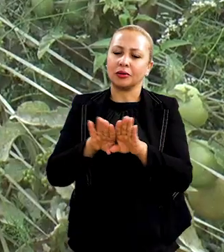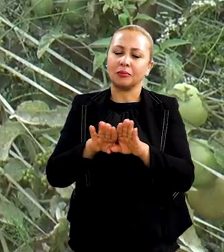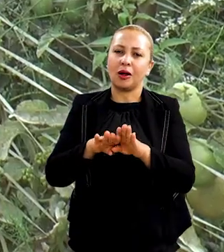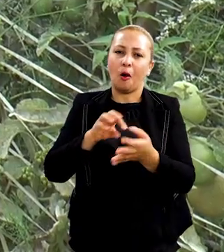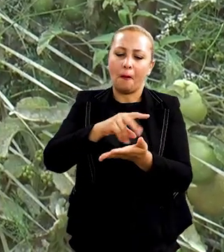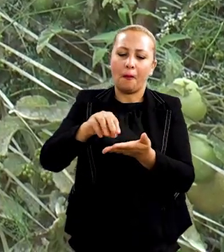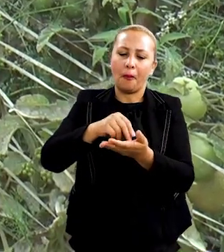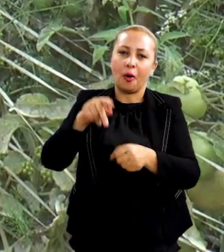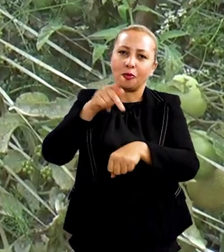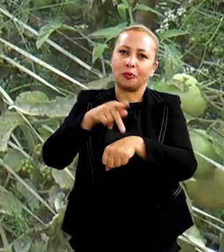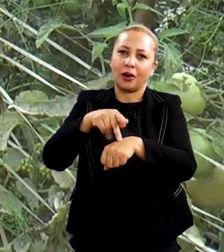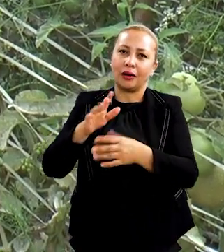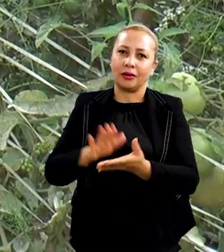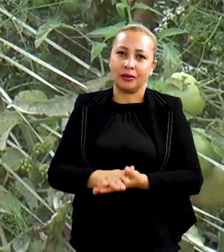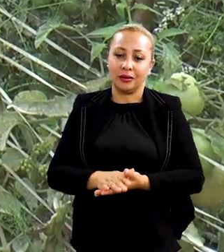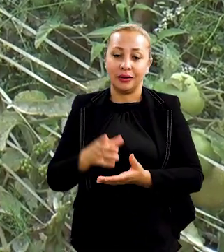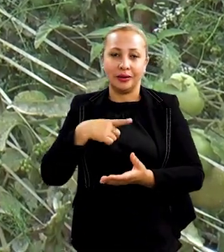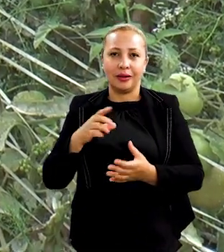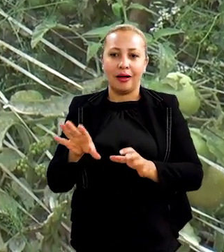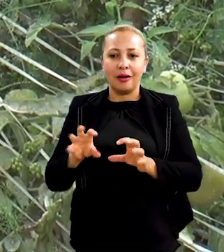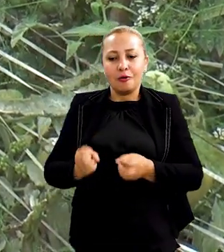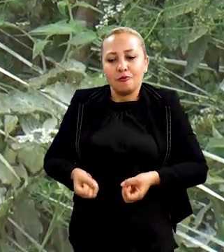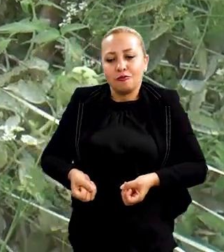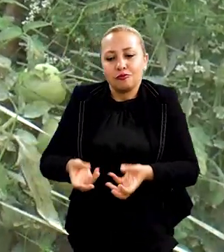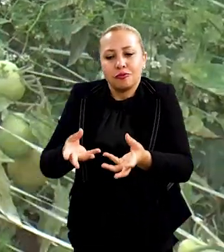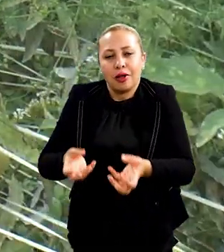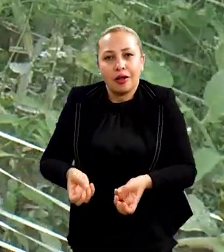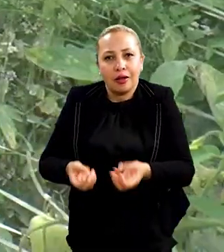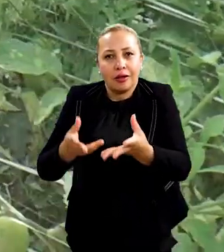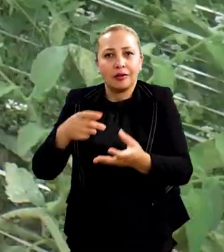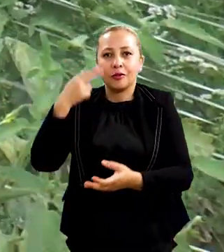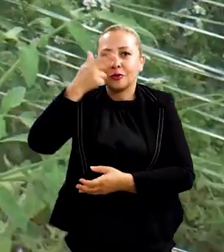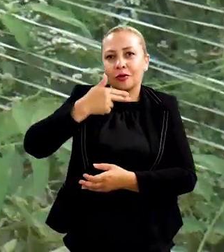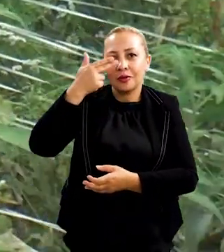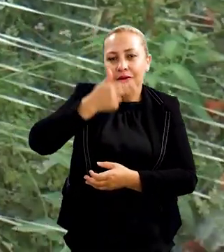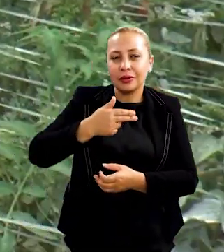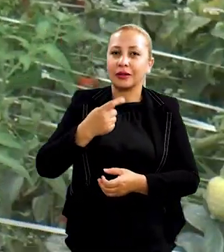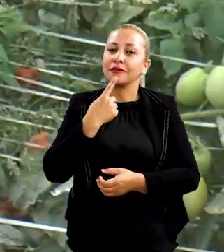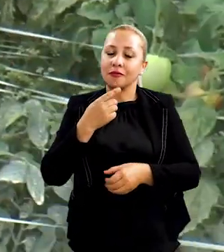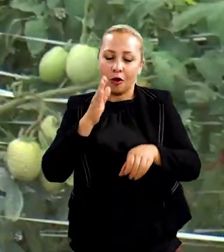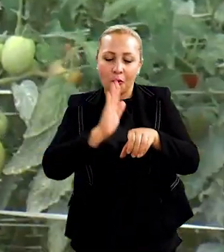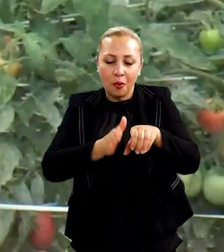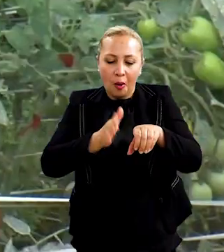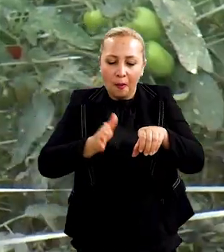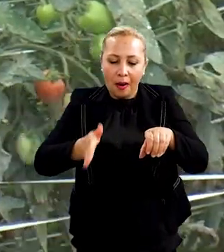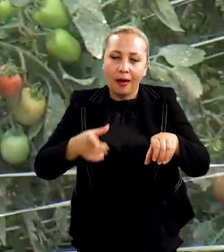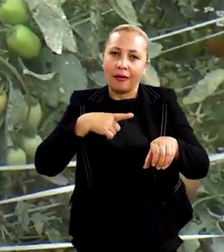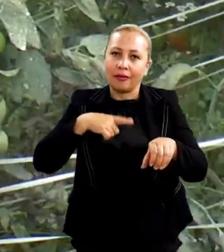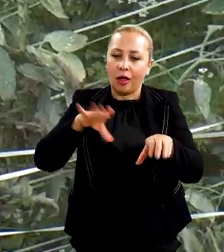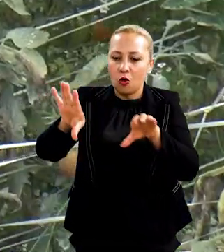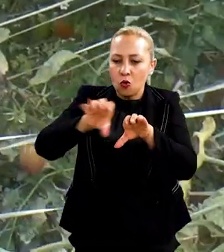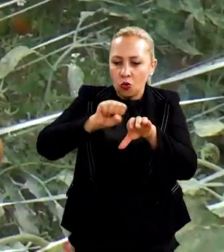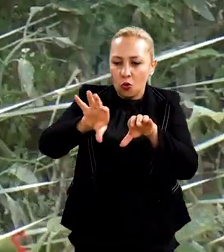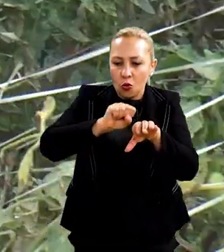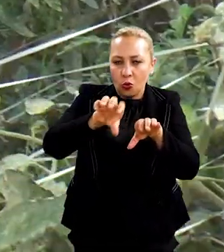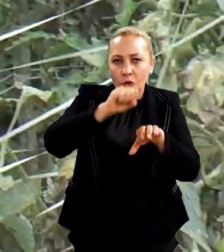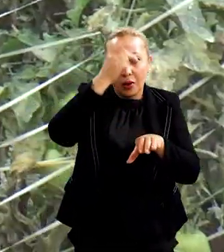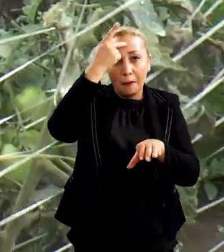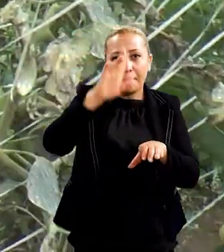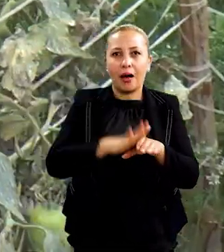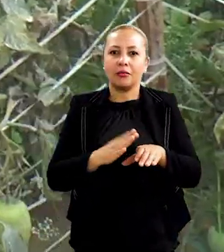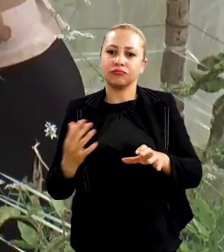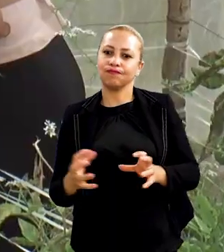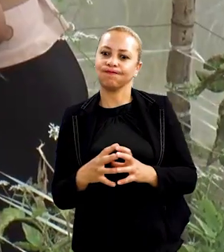rocha. Então, a gente tem esse desafio do fornecimento dos nutrientes que o tomate puxa e precisa para ter uma alta produtividade de uma